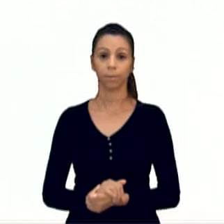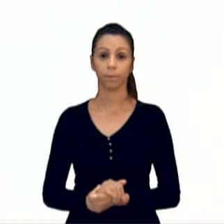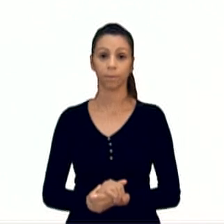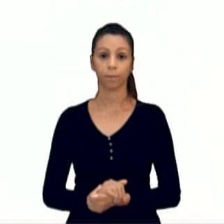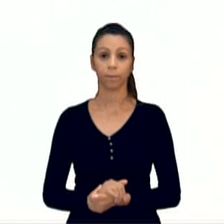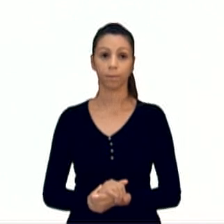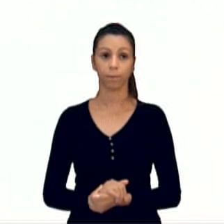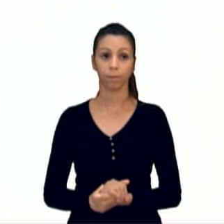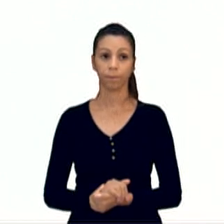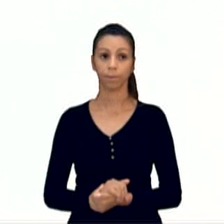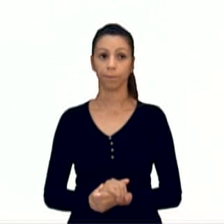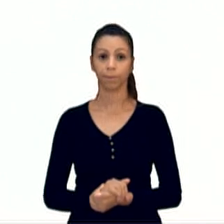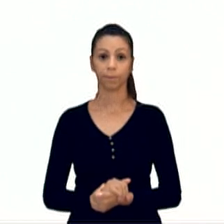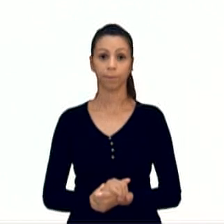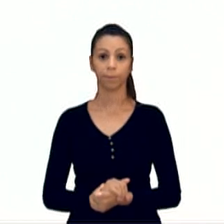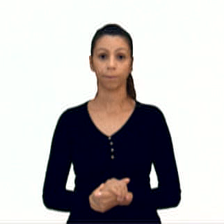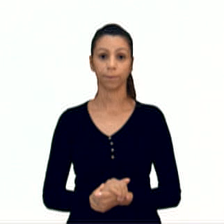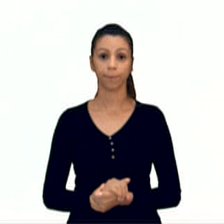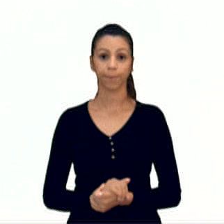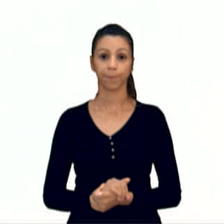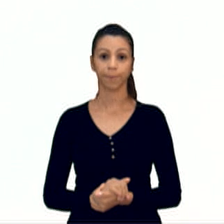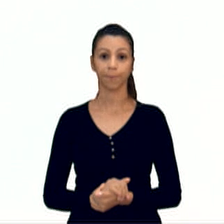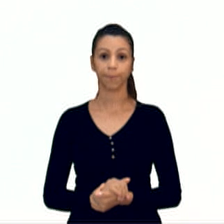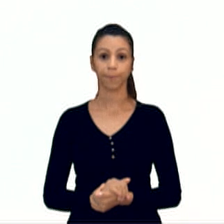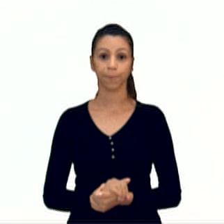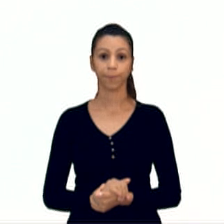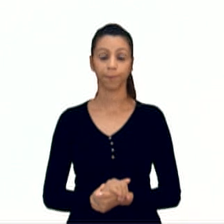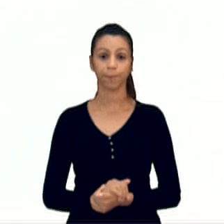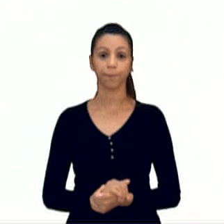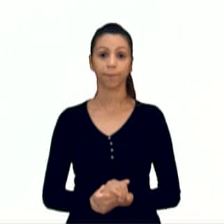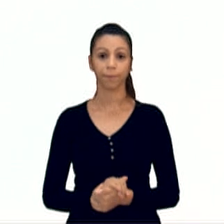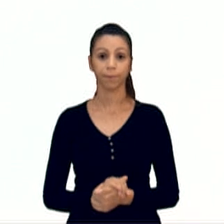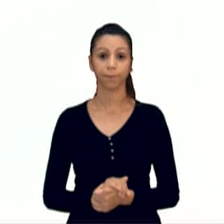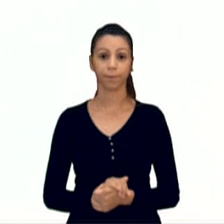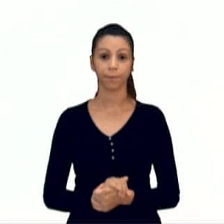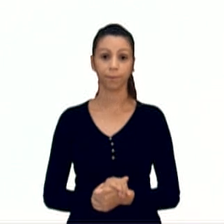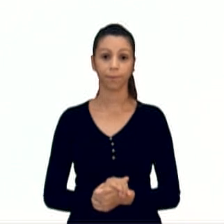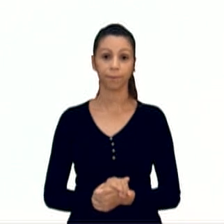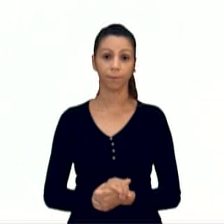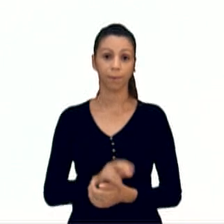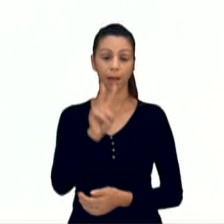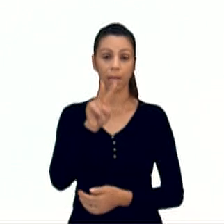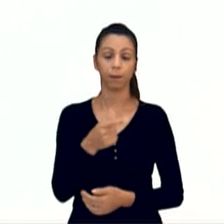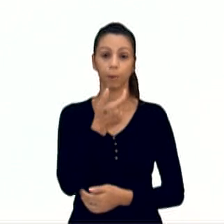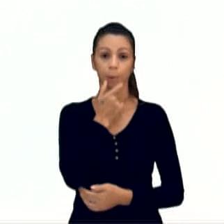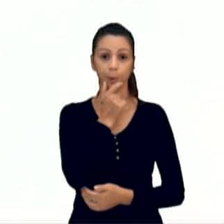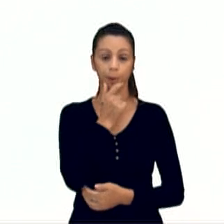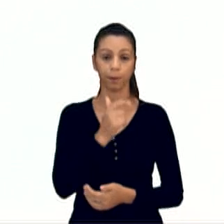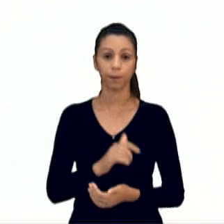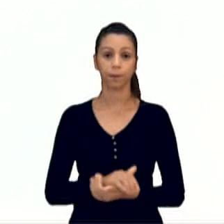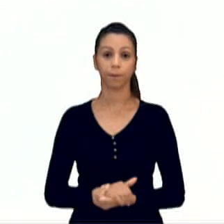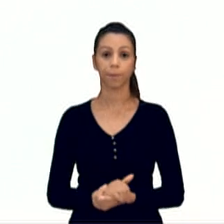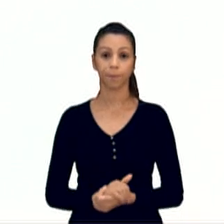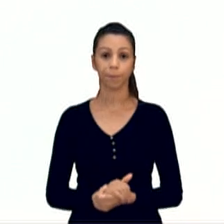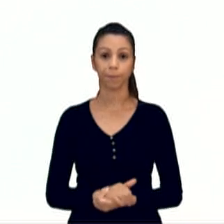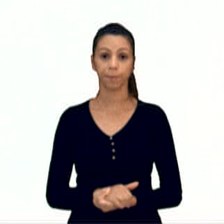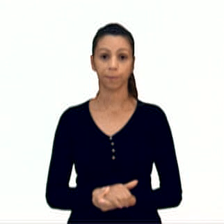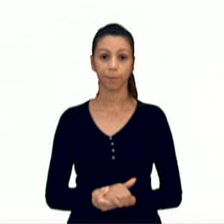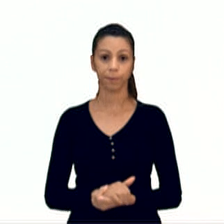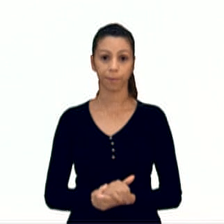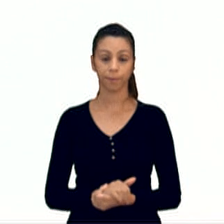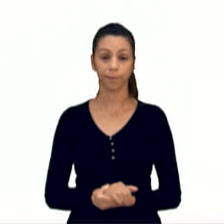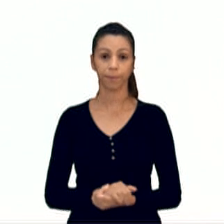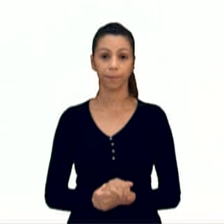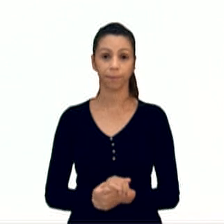e ela diz assim, I'm a digital native, which means I was born in the age of technology, so it